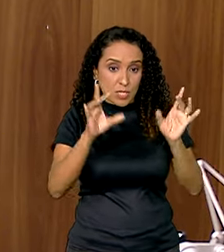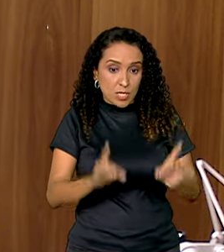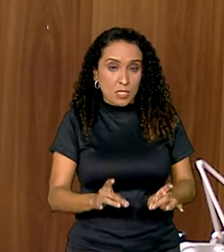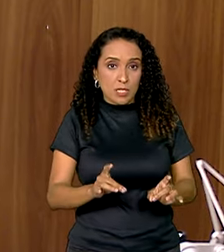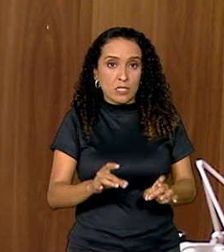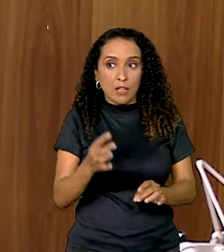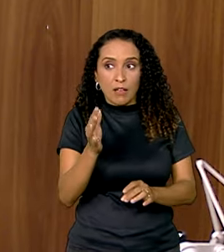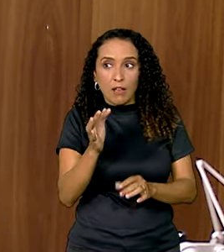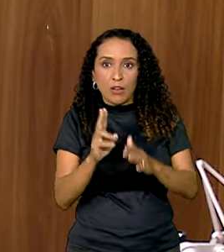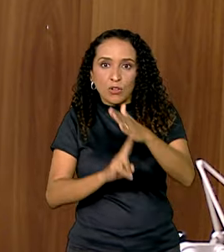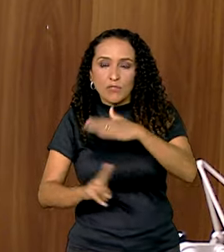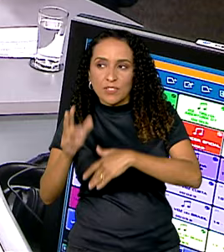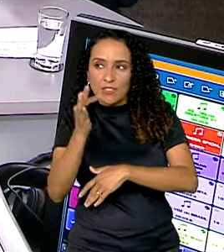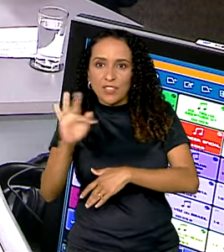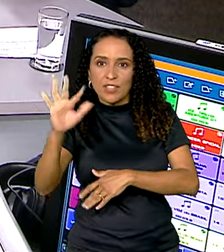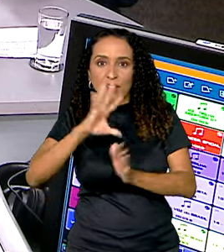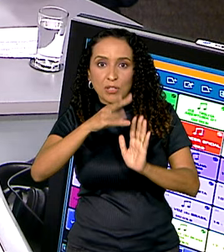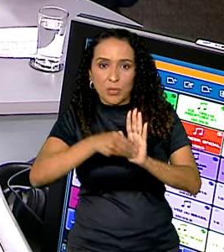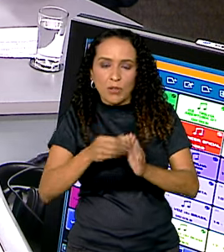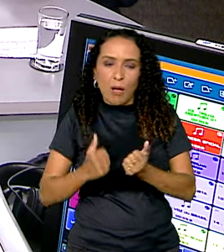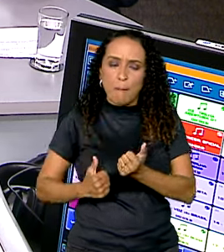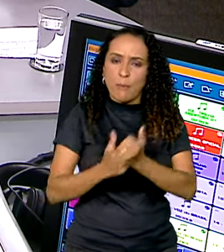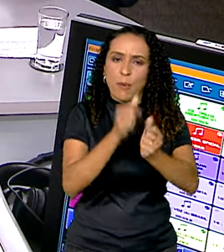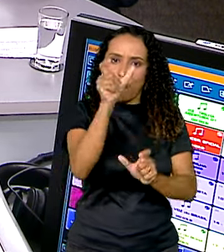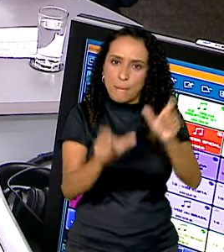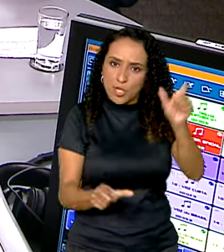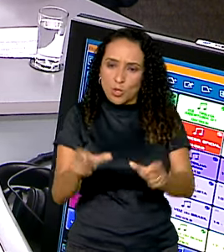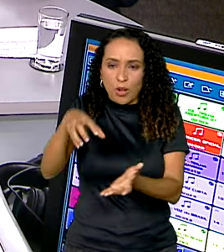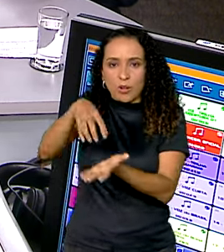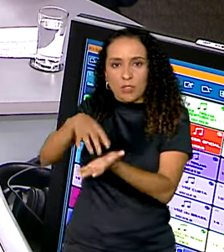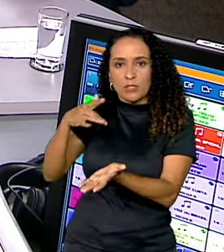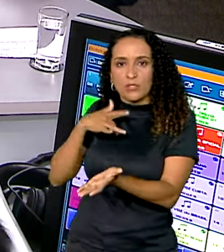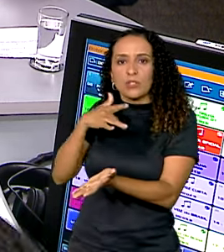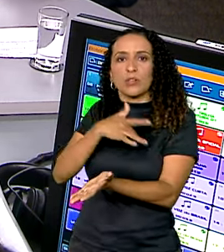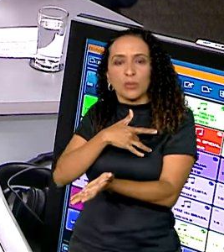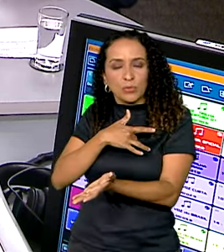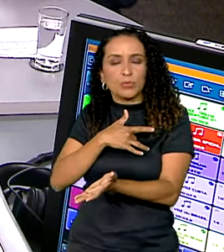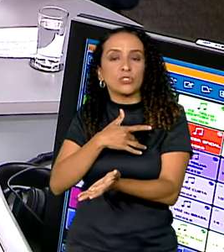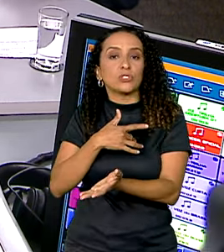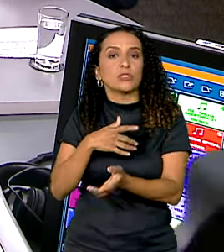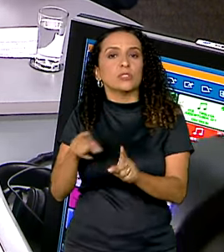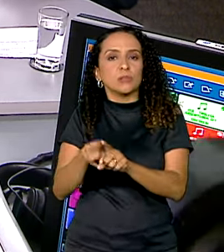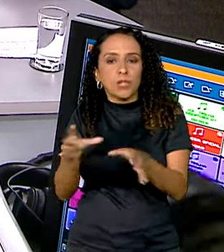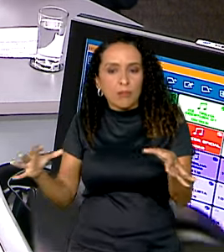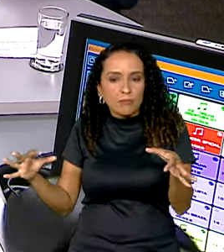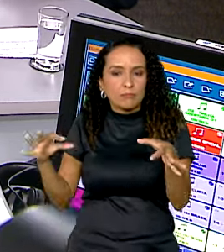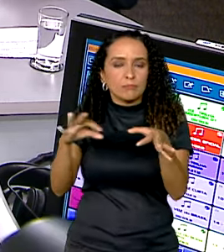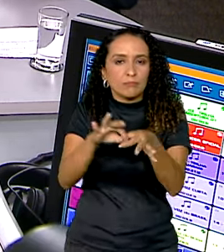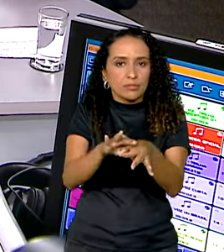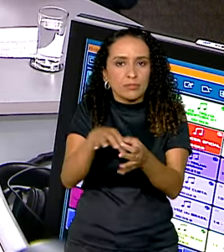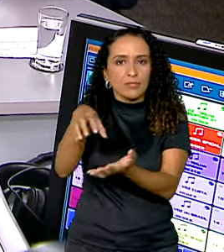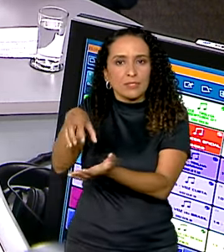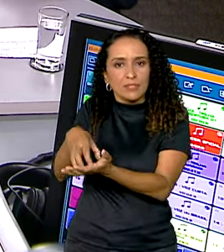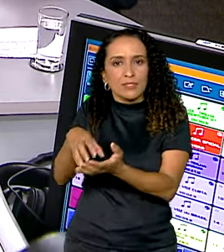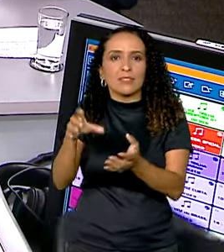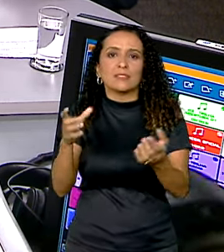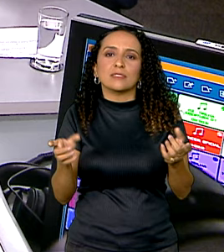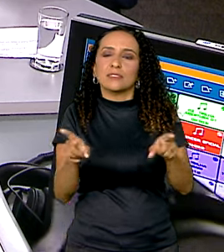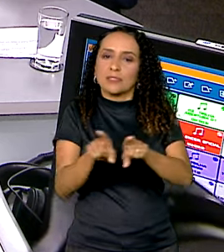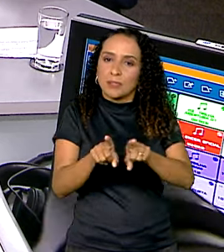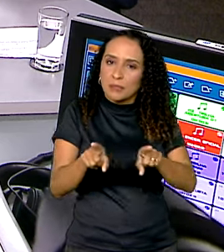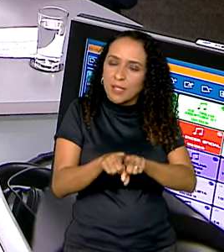Amazonas apoiando pessoas que estavam nas unidades básicas de saúde e integrando unidades básicas de